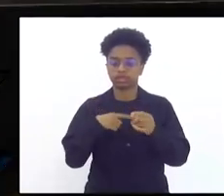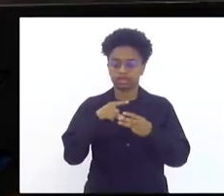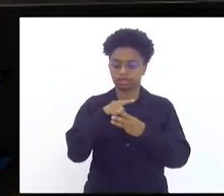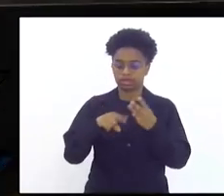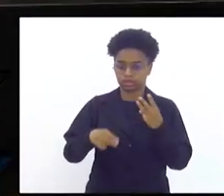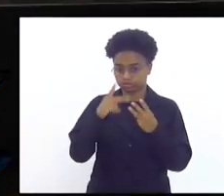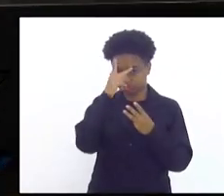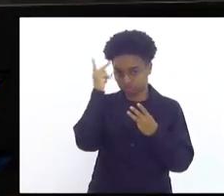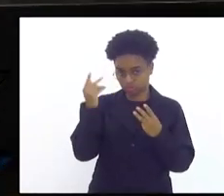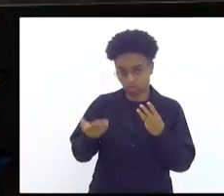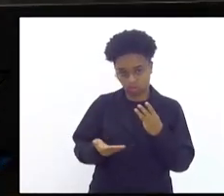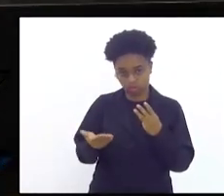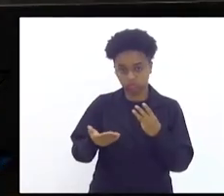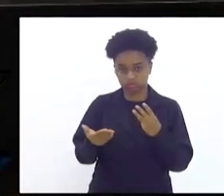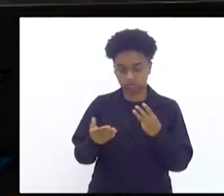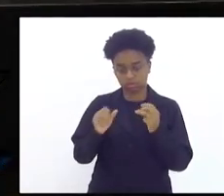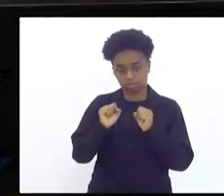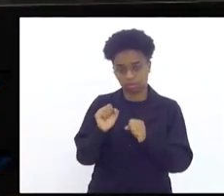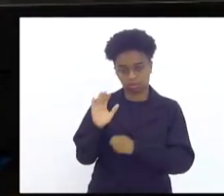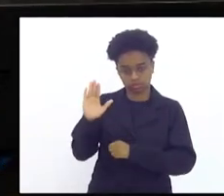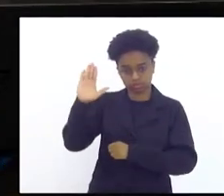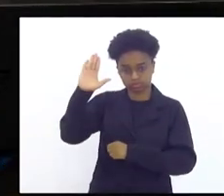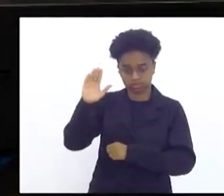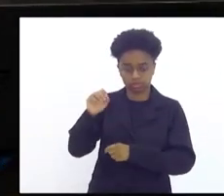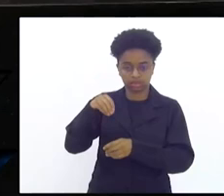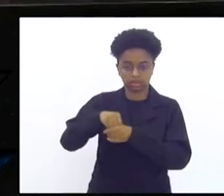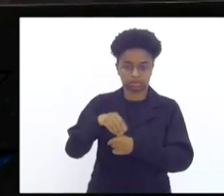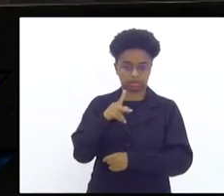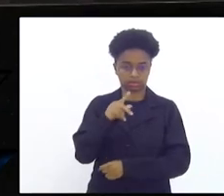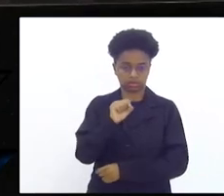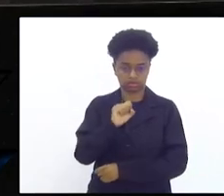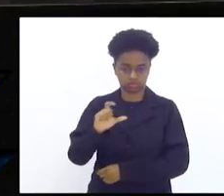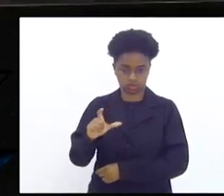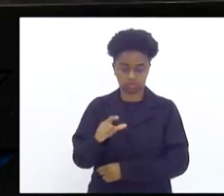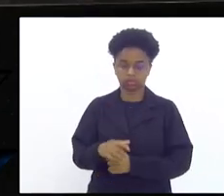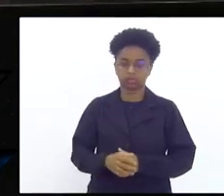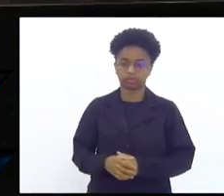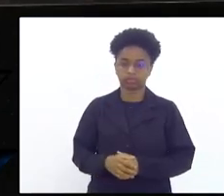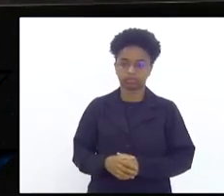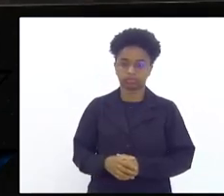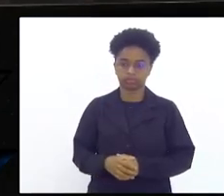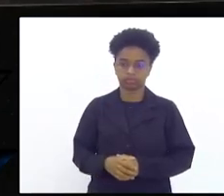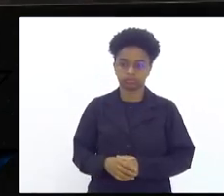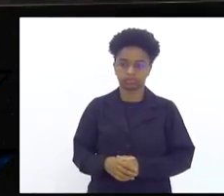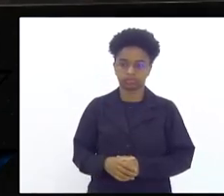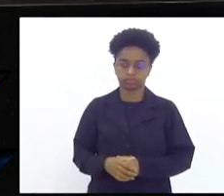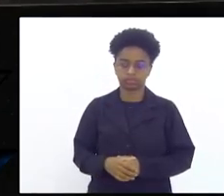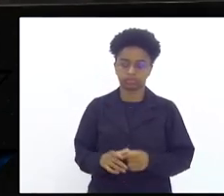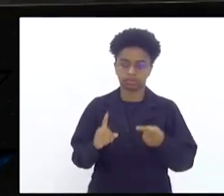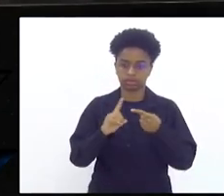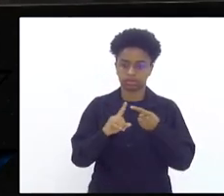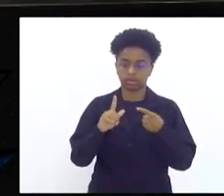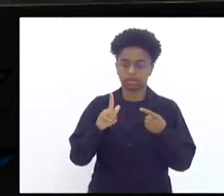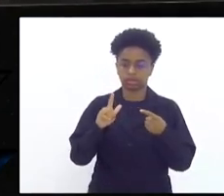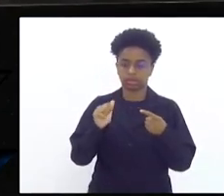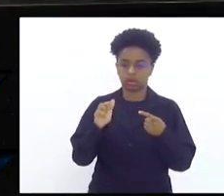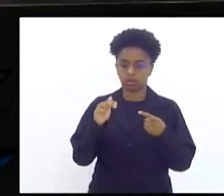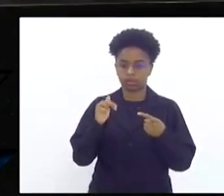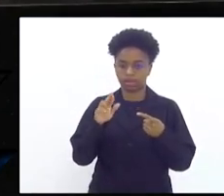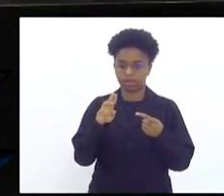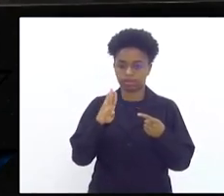candidaturas postas dentro do pessoal a candidatura do Glauber Braga